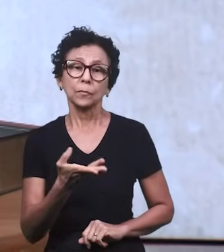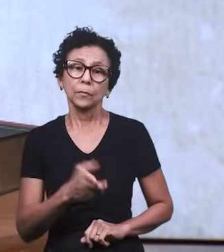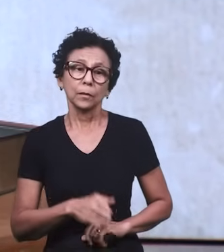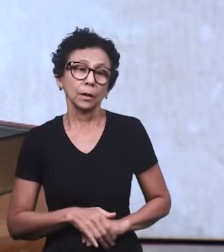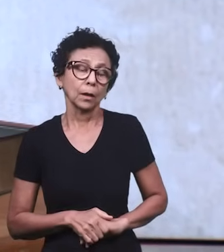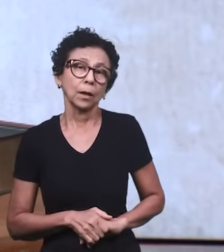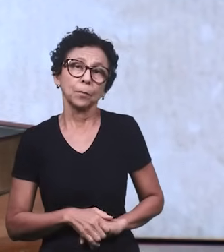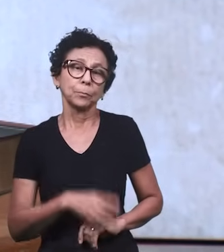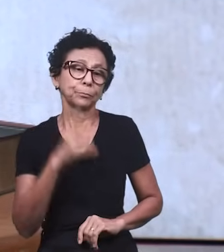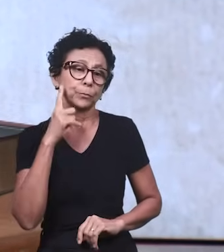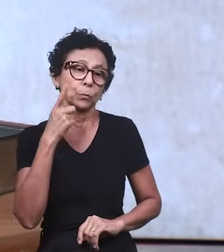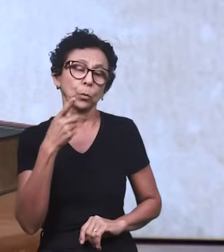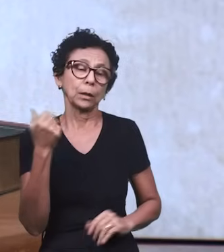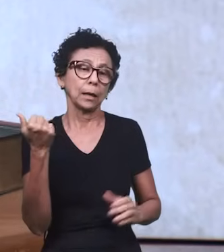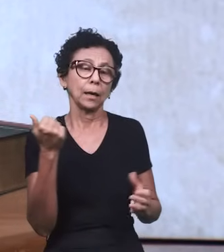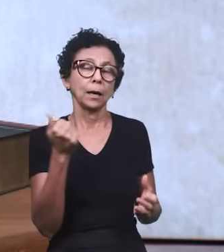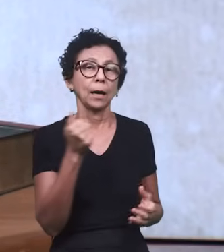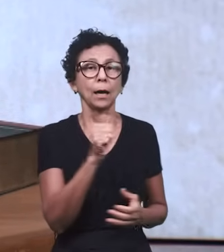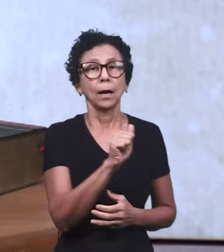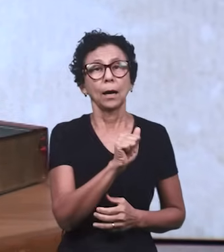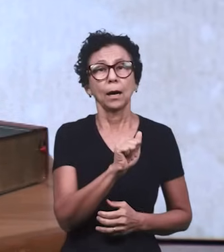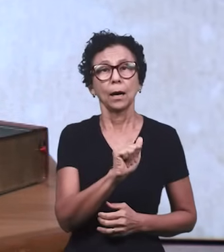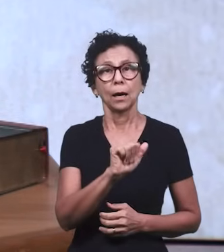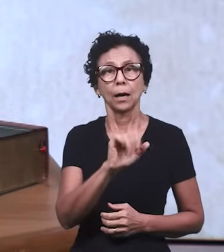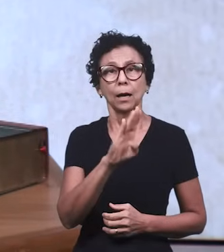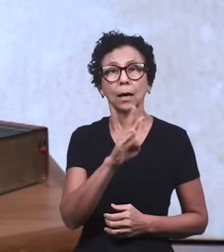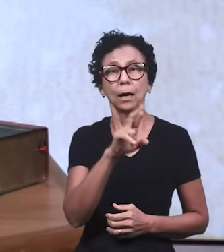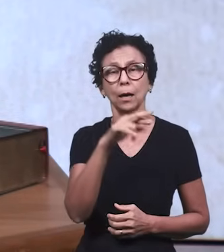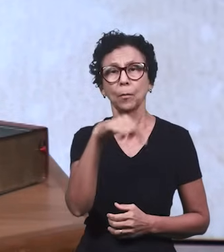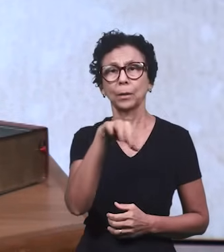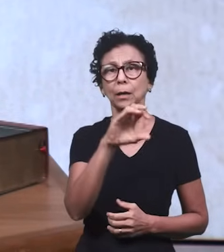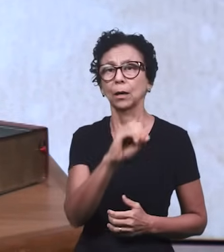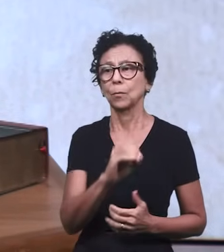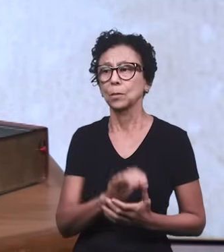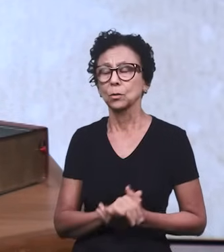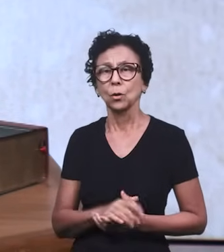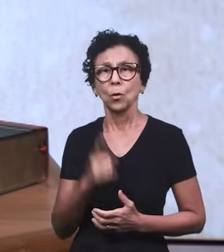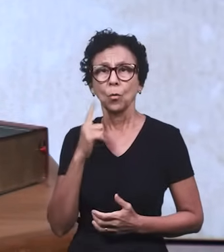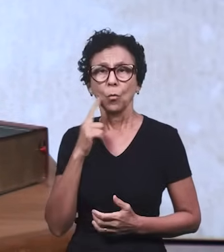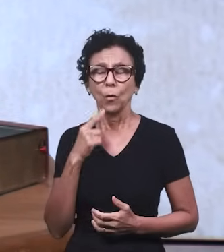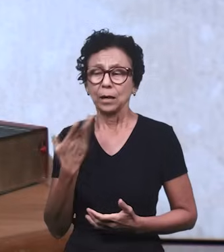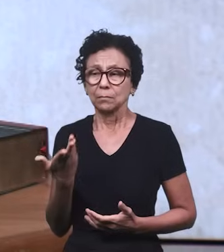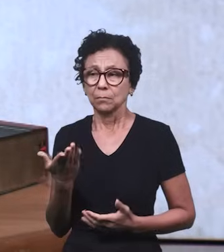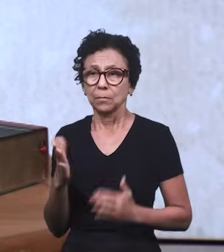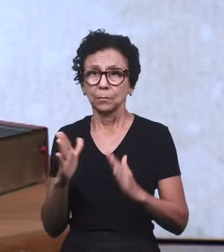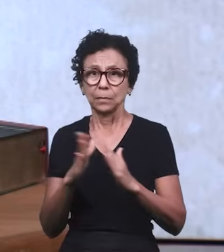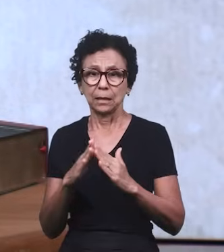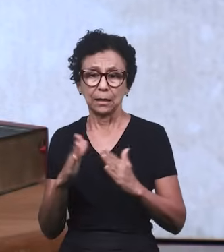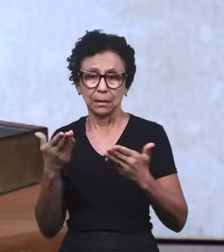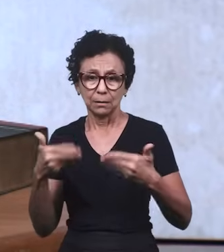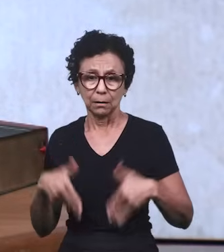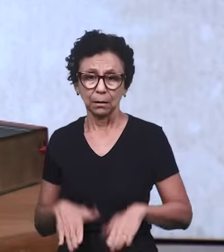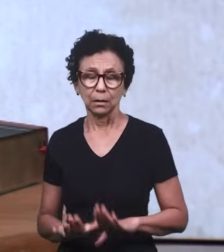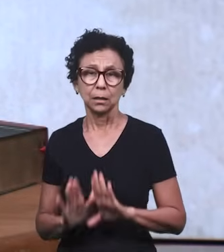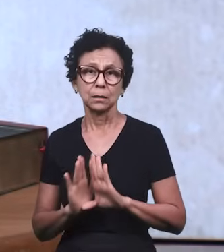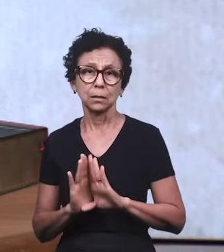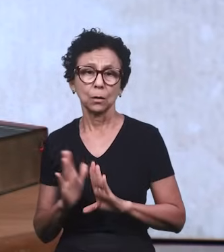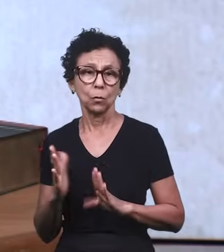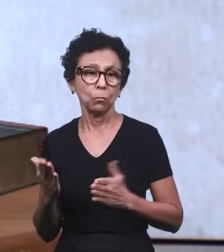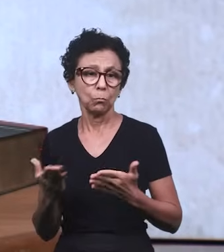seria sua descendência porque ele ainda não tinha filhos mas o senhor renova as promessas na vida de